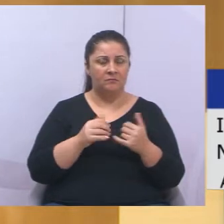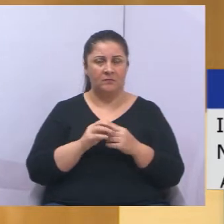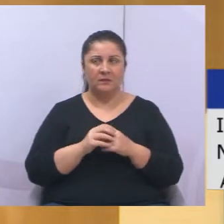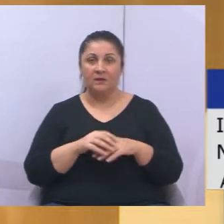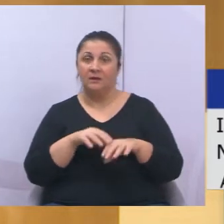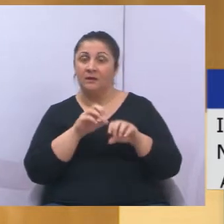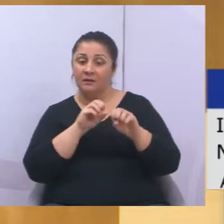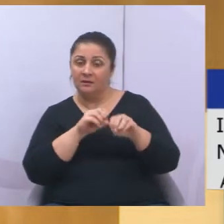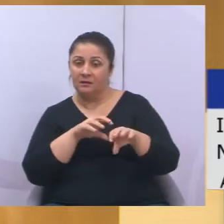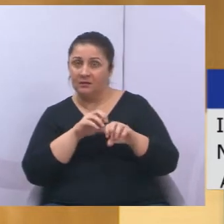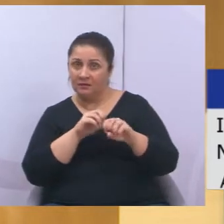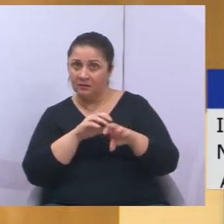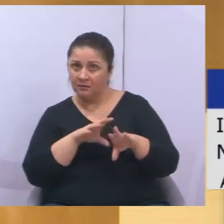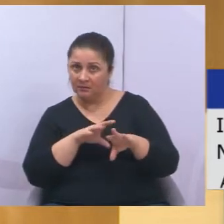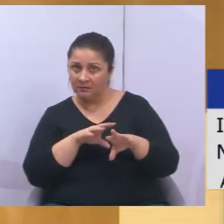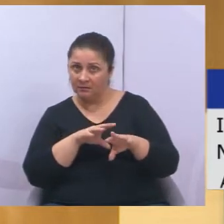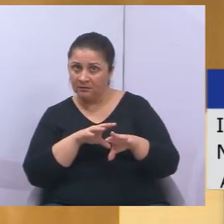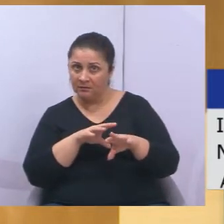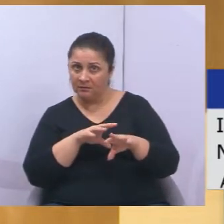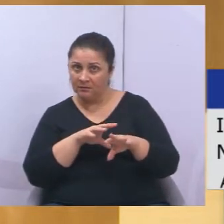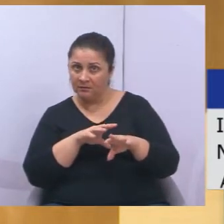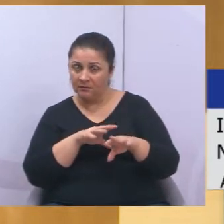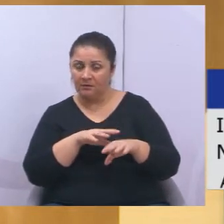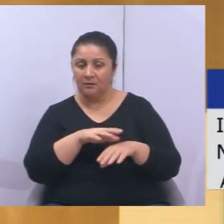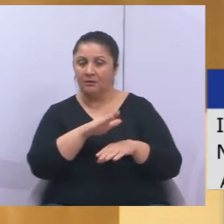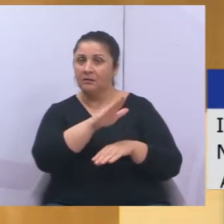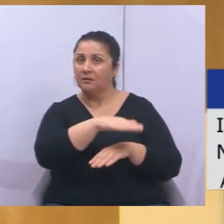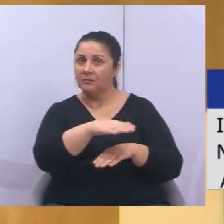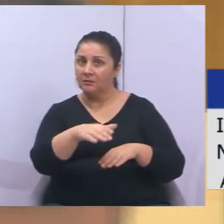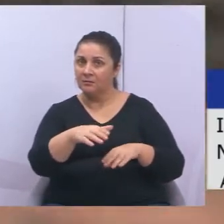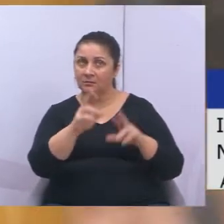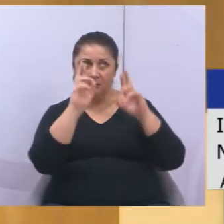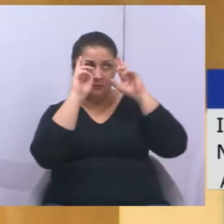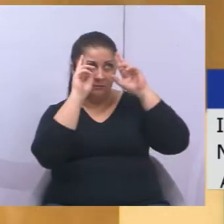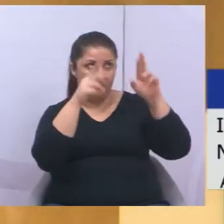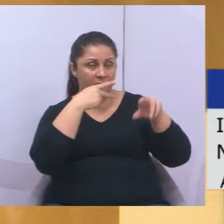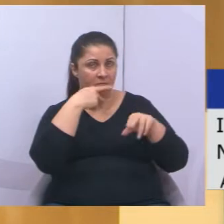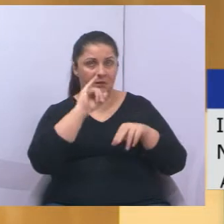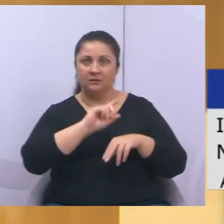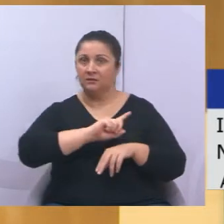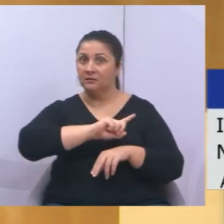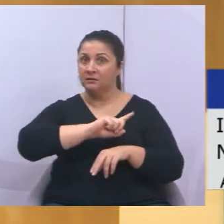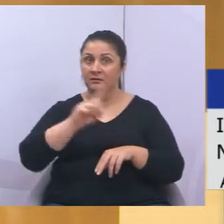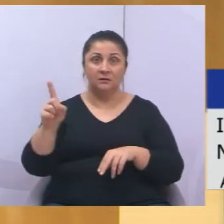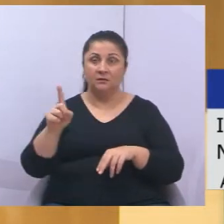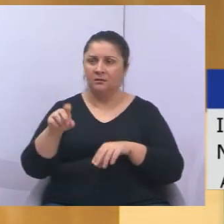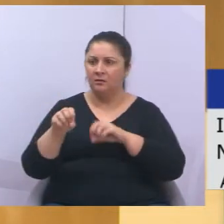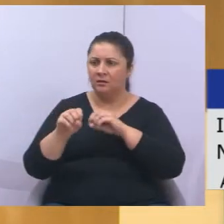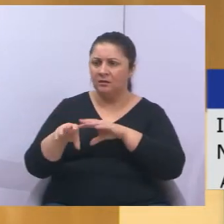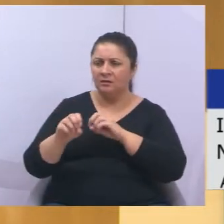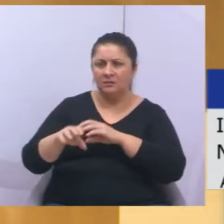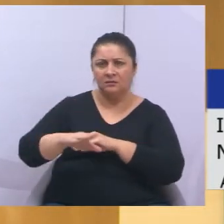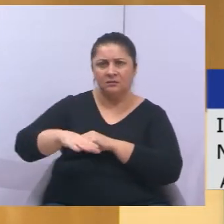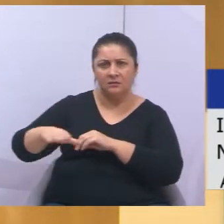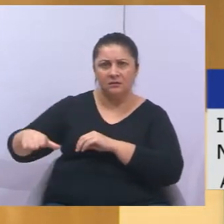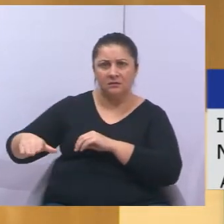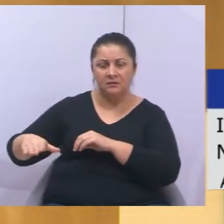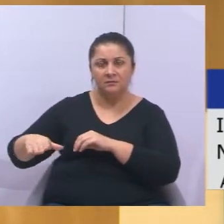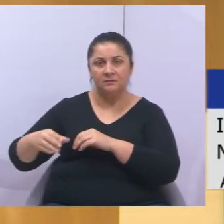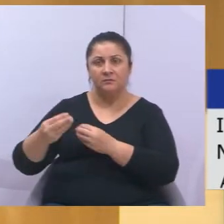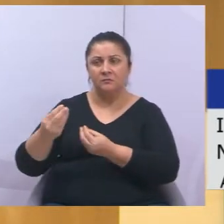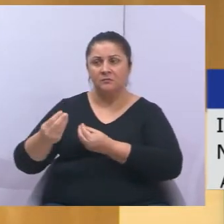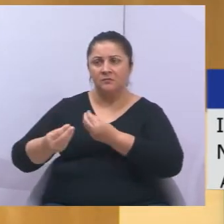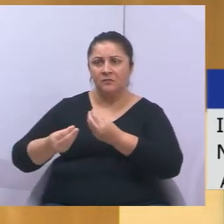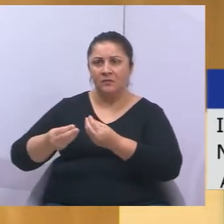de ensinar a criança a ter o respeito aos pais, ensina a criança como